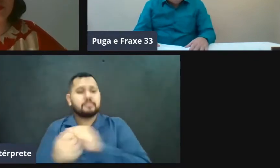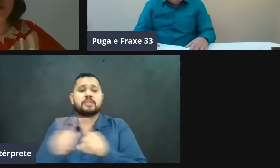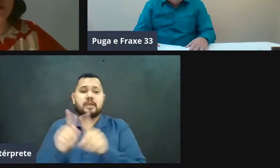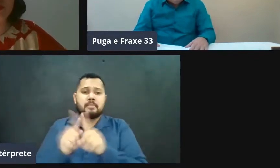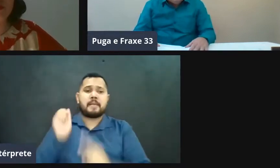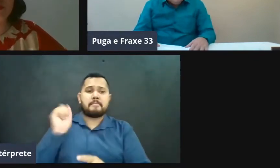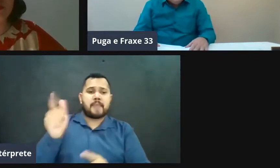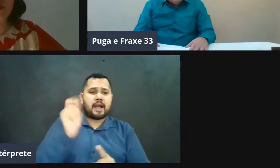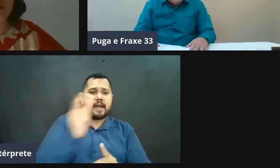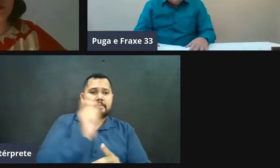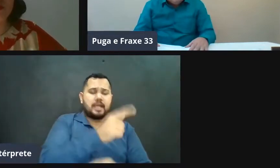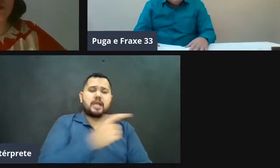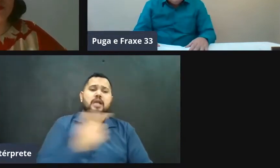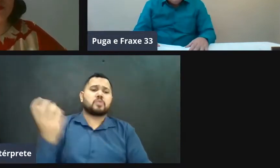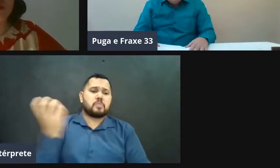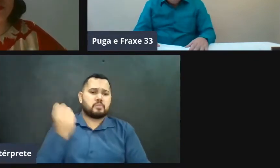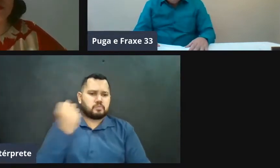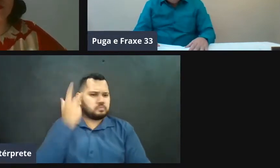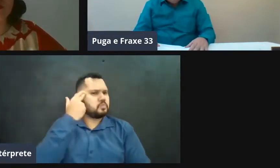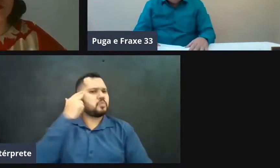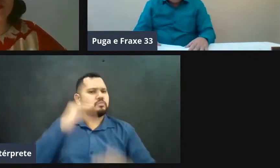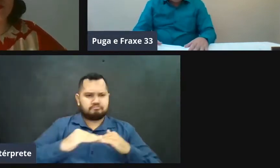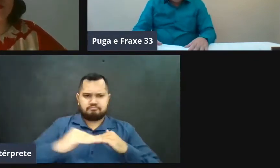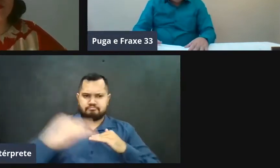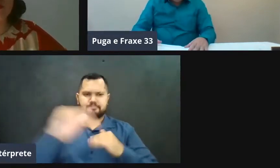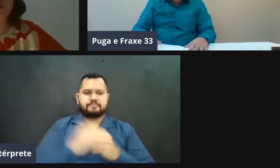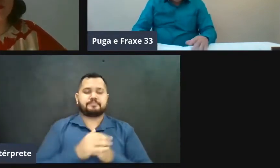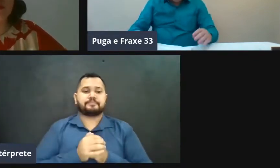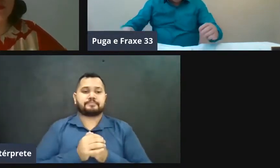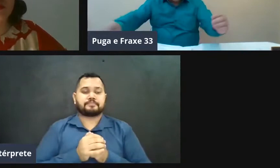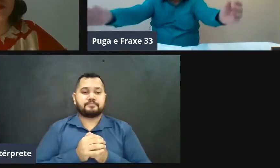foi efetivamente realizado. Então, veja,